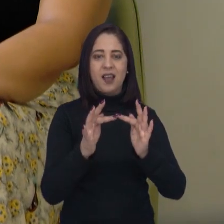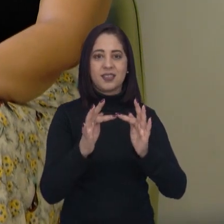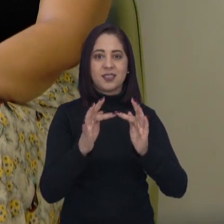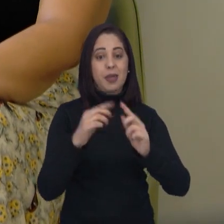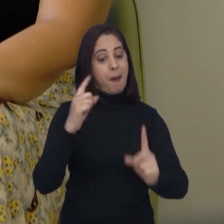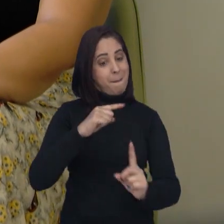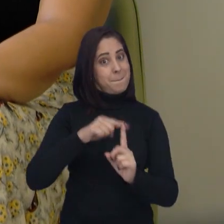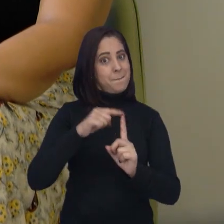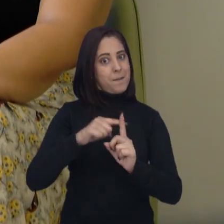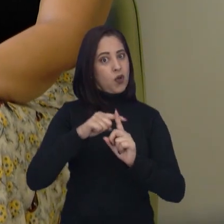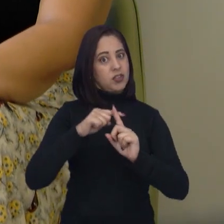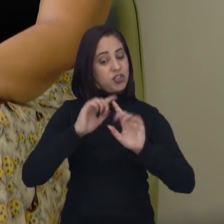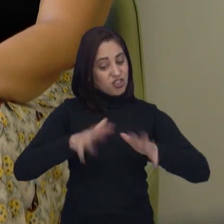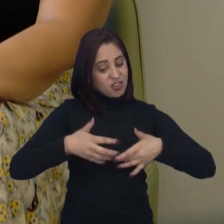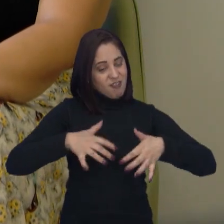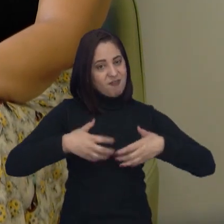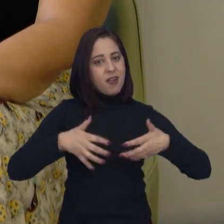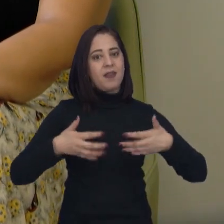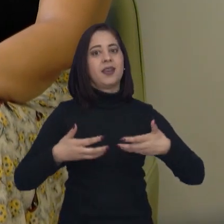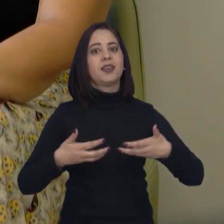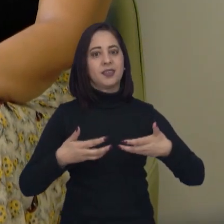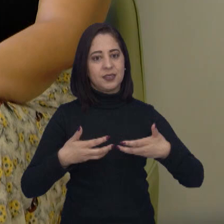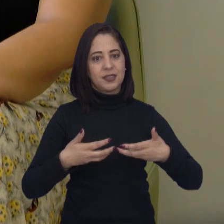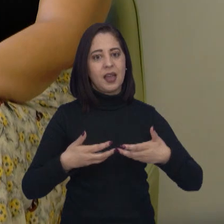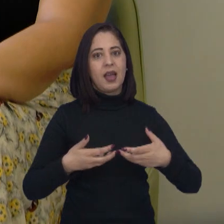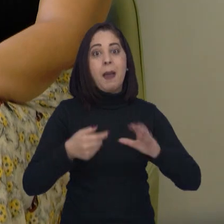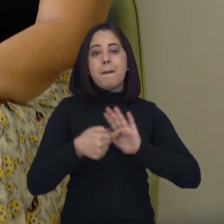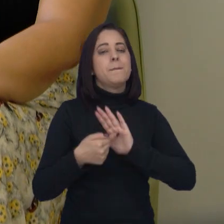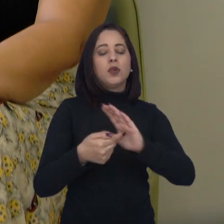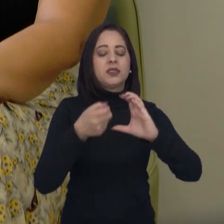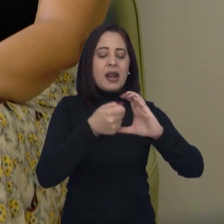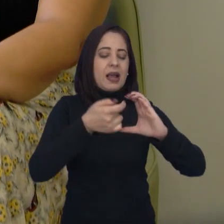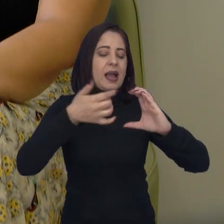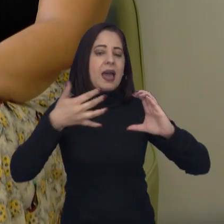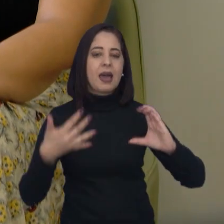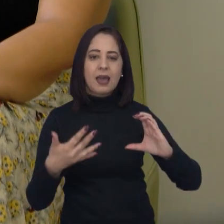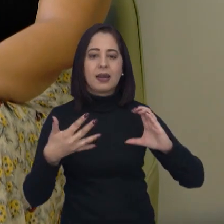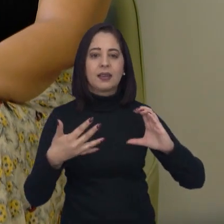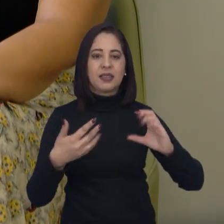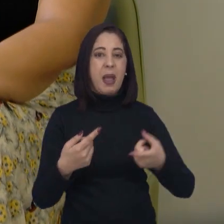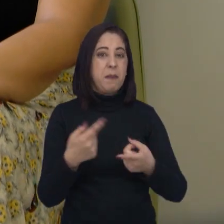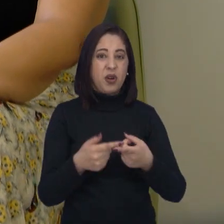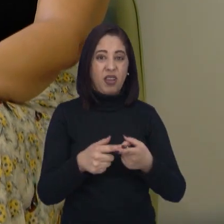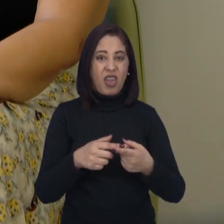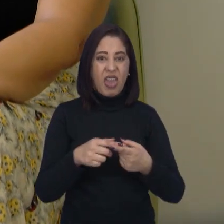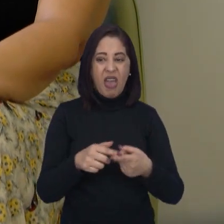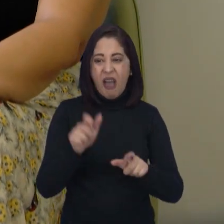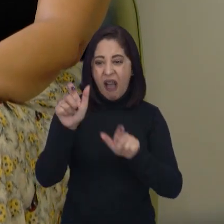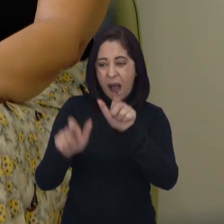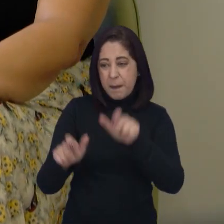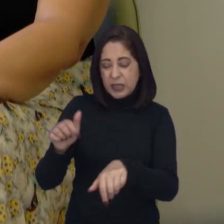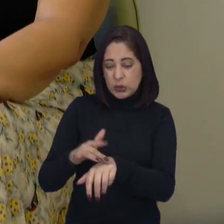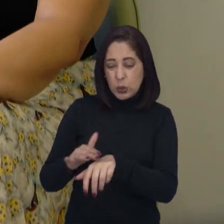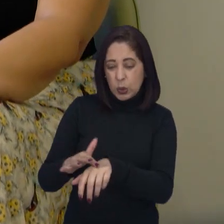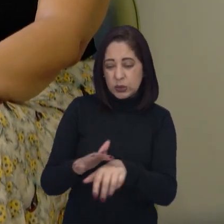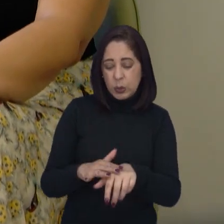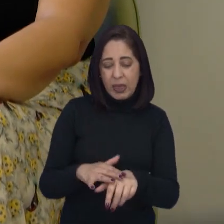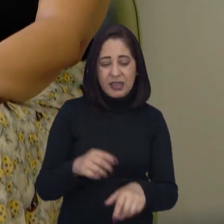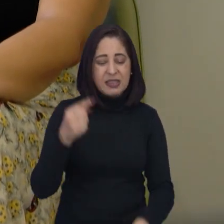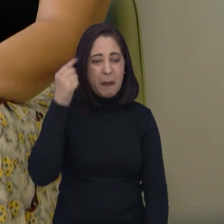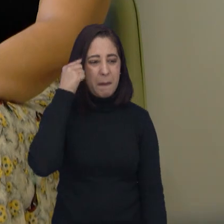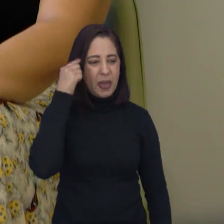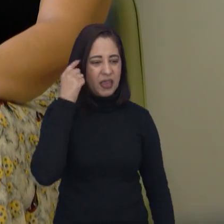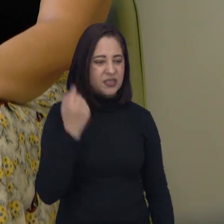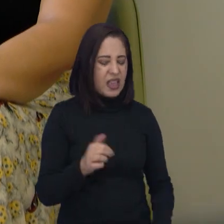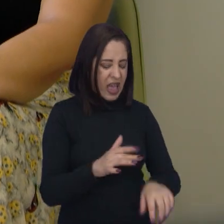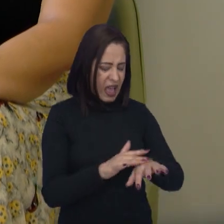os aspectos positivos da personalidade que essas pessoas elas começam a minimizar, né? Elas colocam o foco maior ali